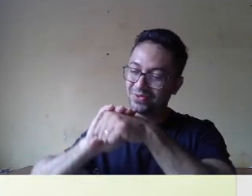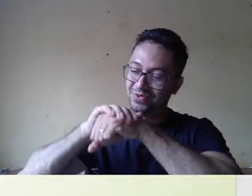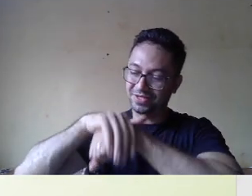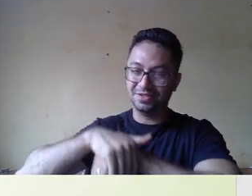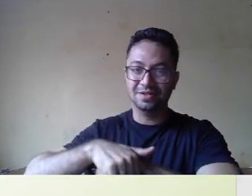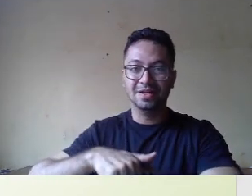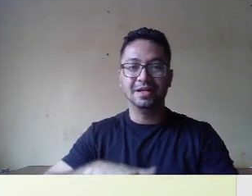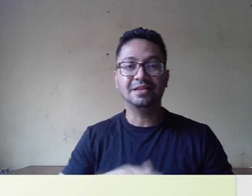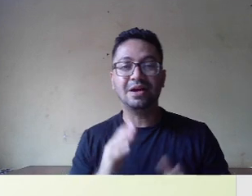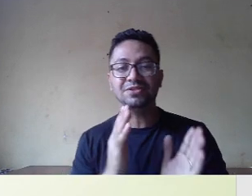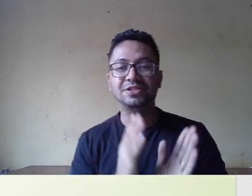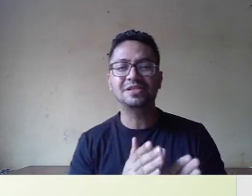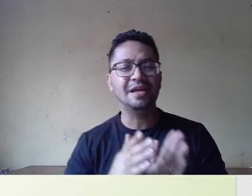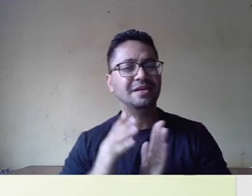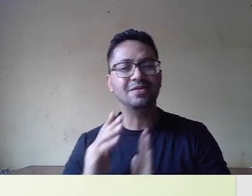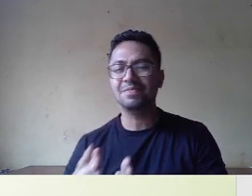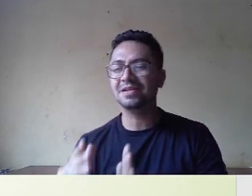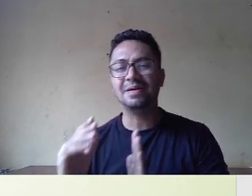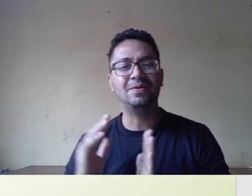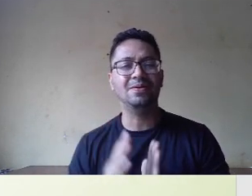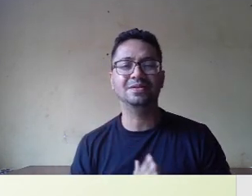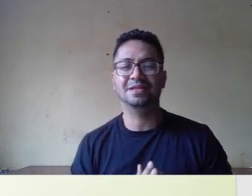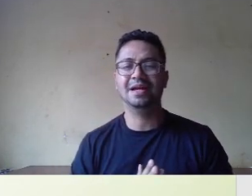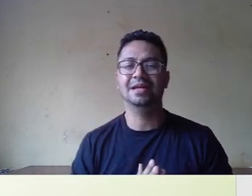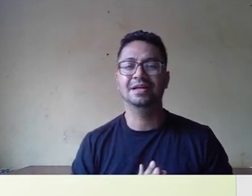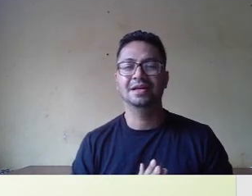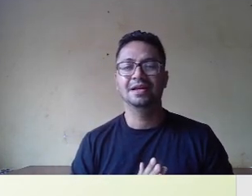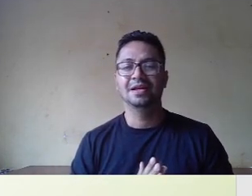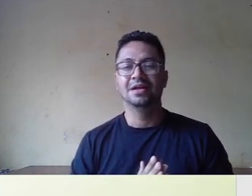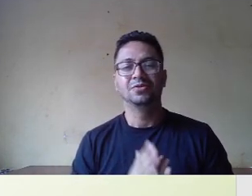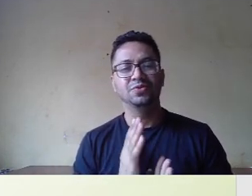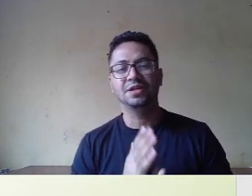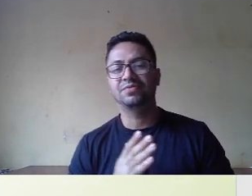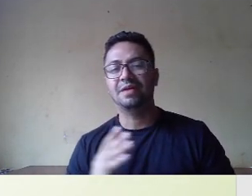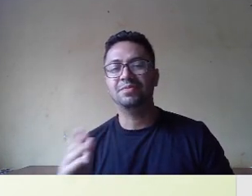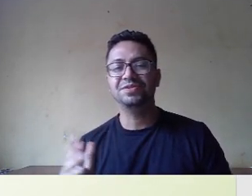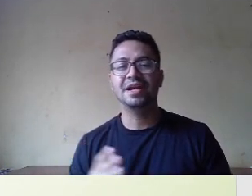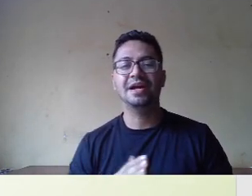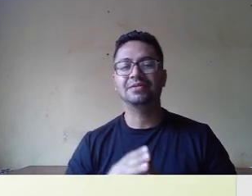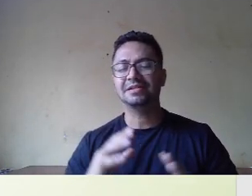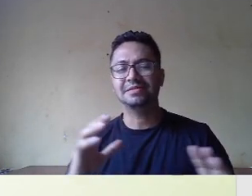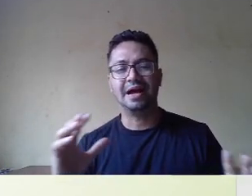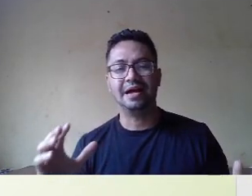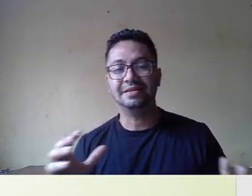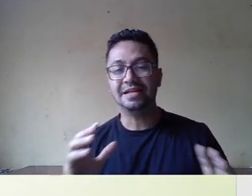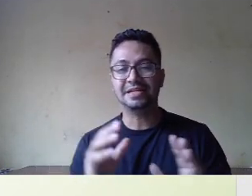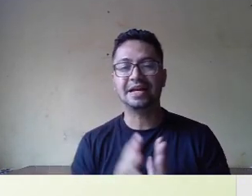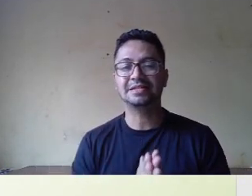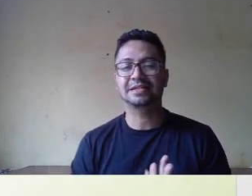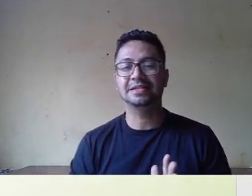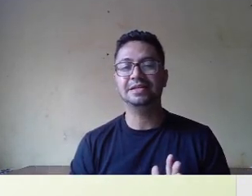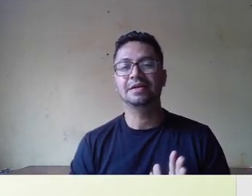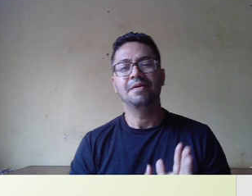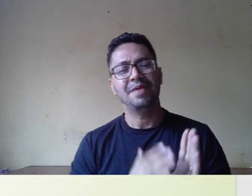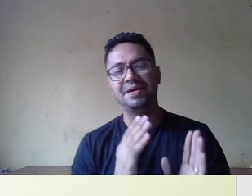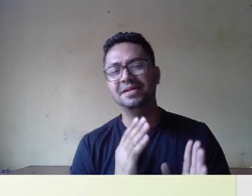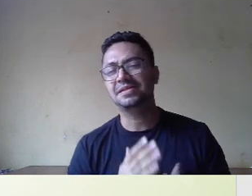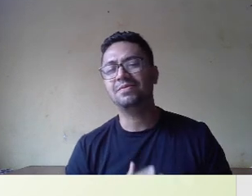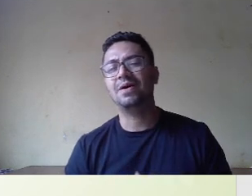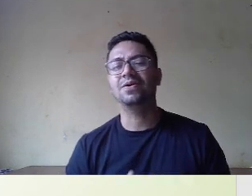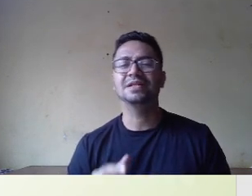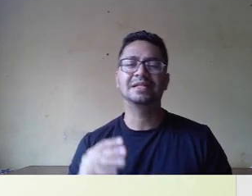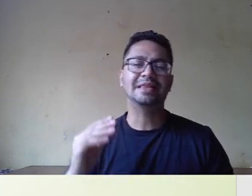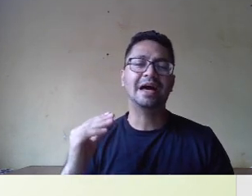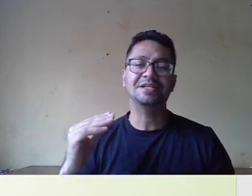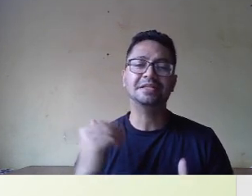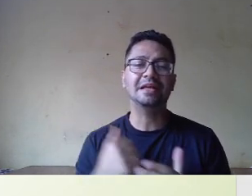à noite. Então, a gente seguiu a mesma ordem, né? Sujeito, verbo, objeto. Nesse caso aqui, permaneceu